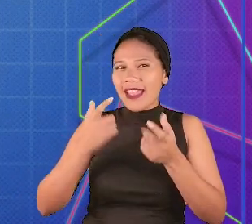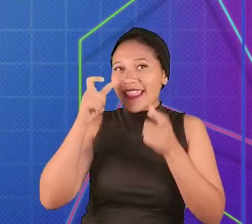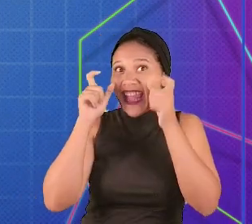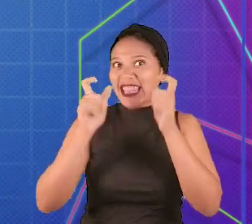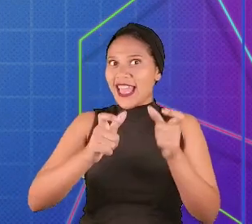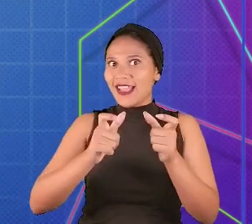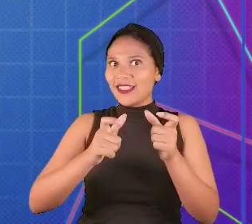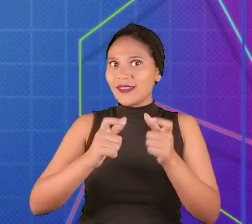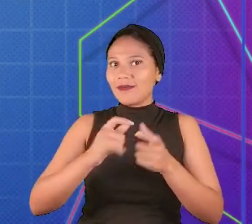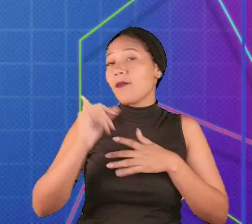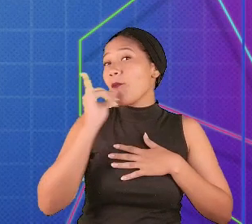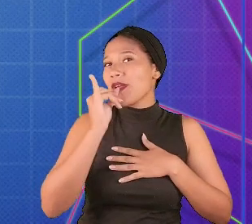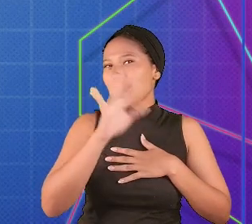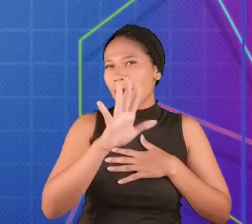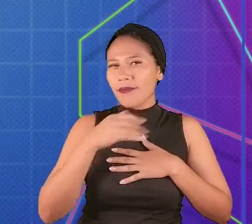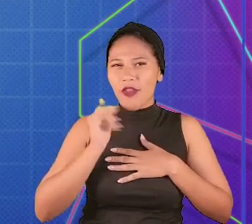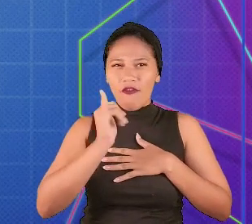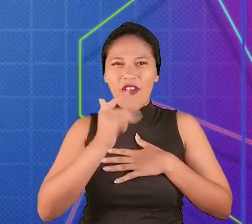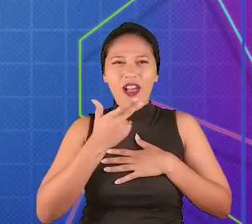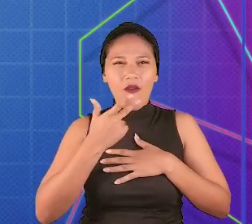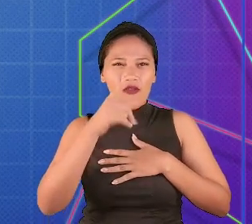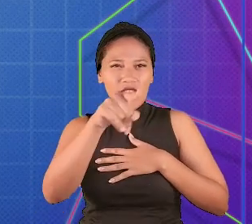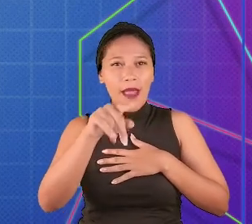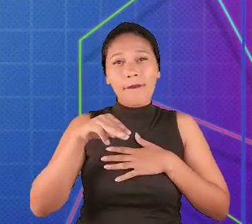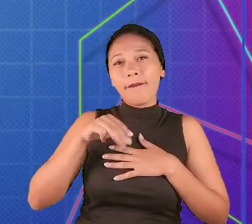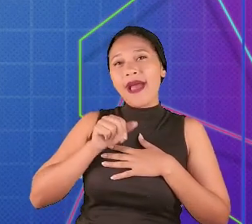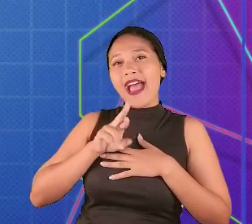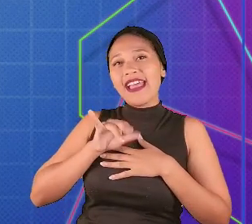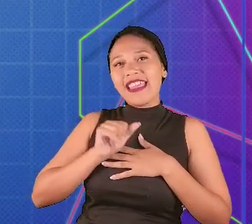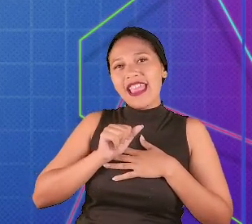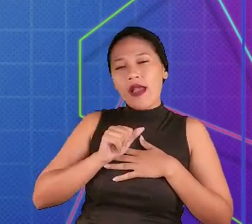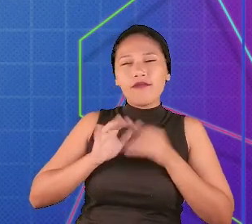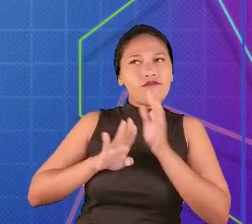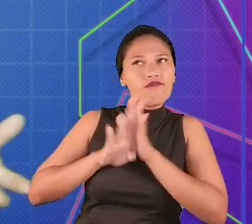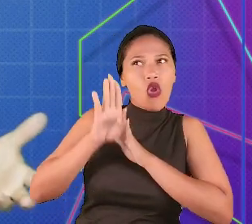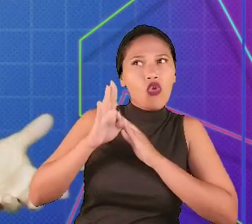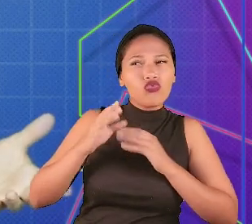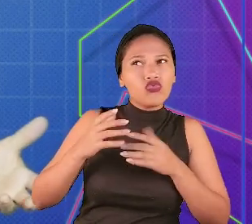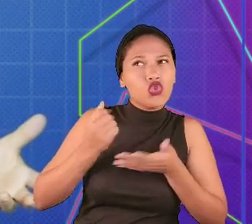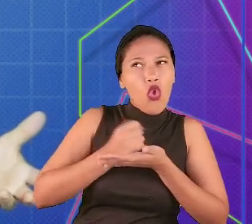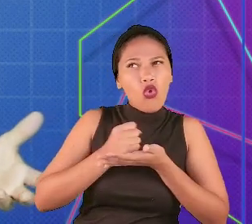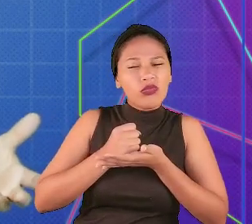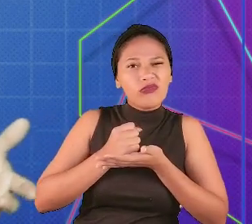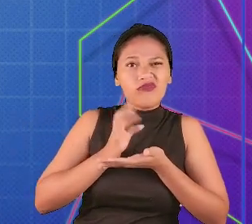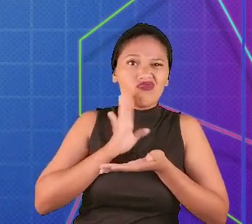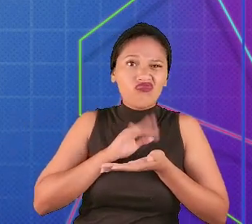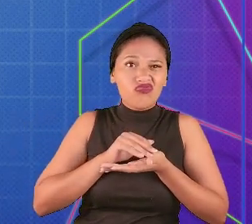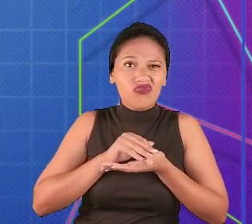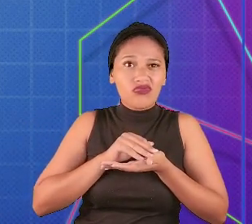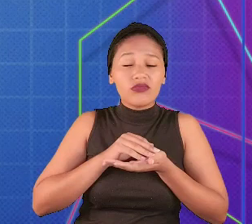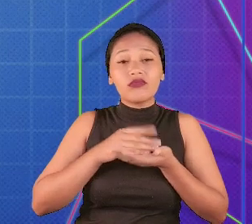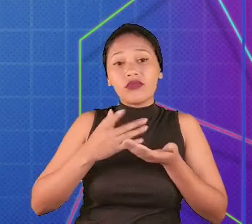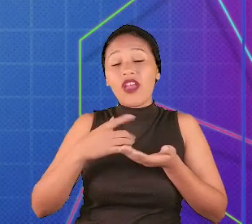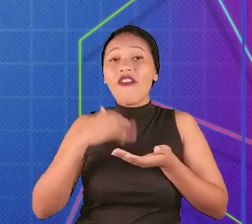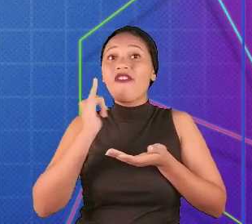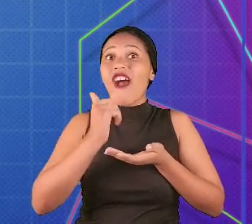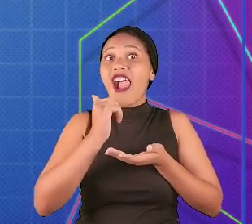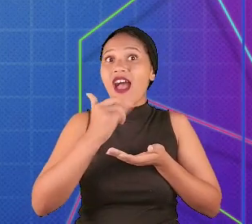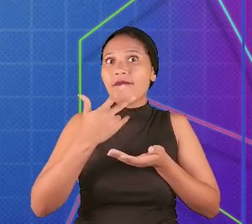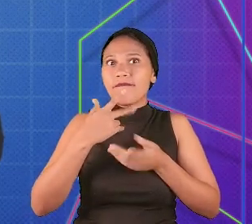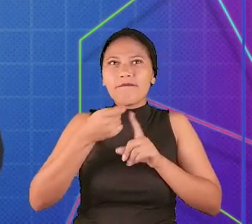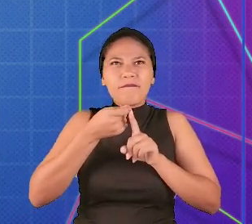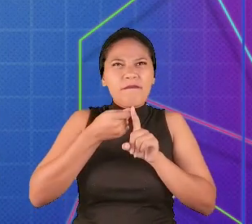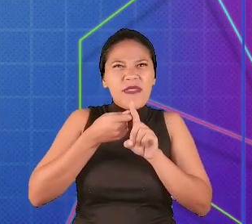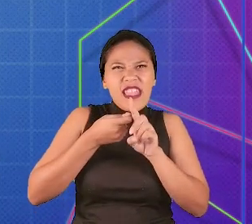menos interessante? Por exemplo, se eu falar para vocês que a Mariazinha zerou um jogo, não tem muita graça, certo? Já se eu disser que ela